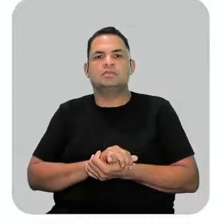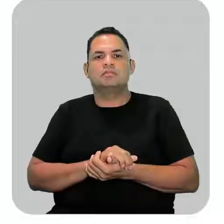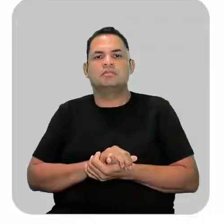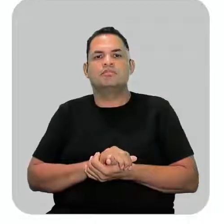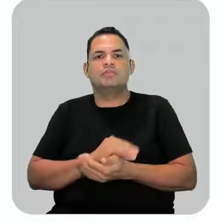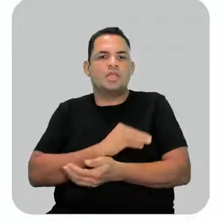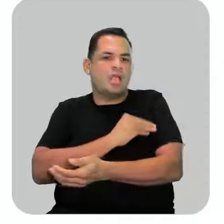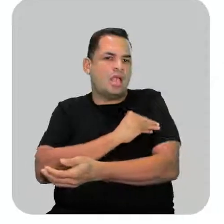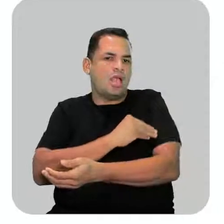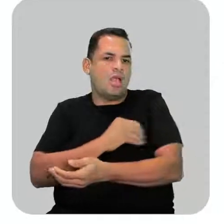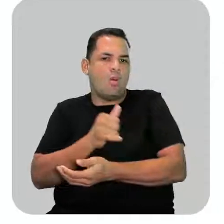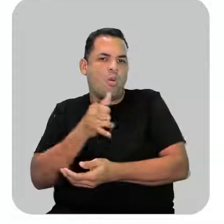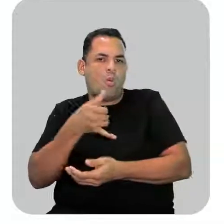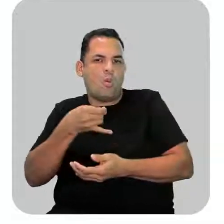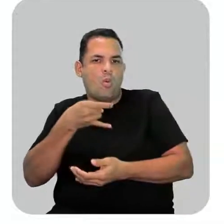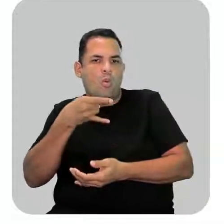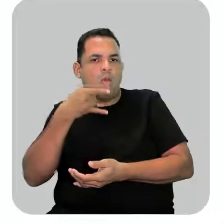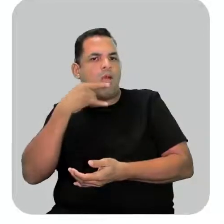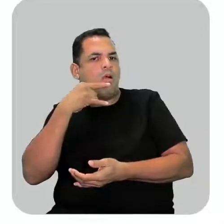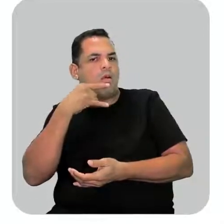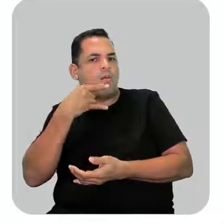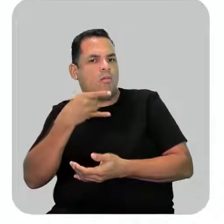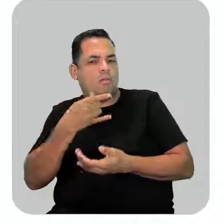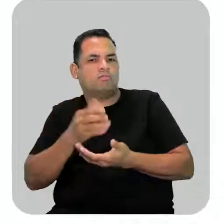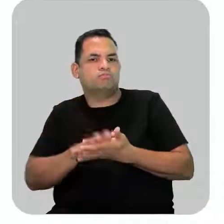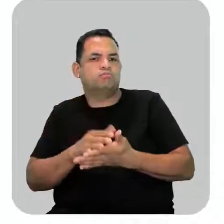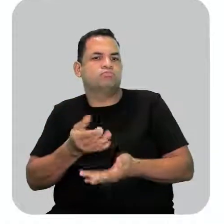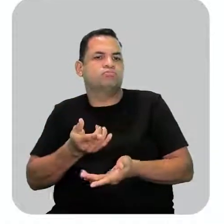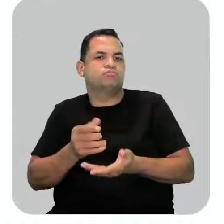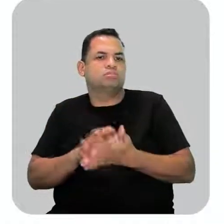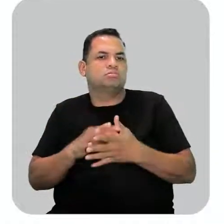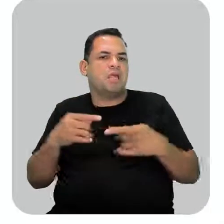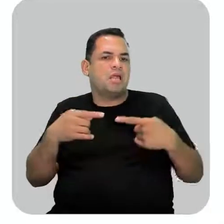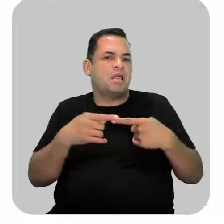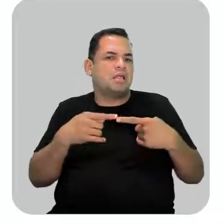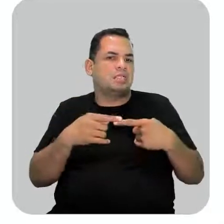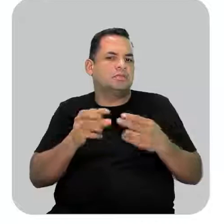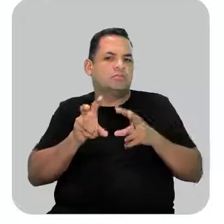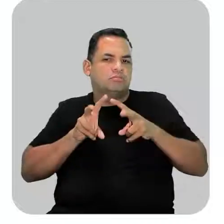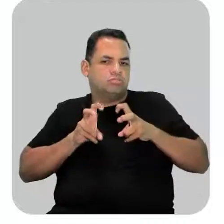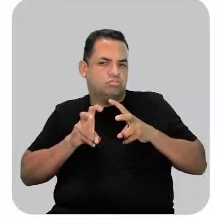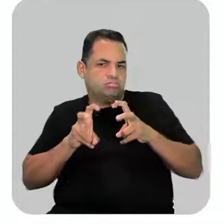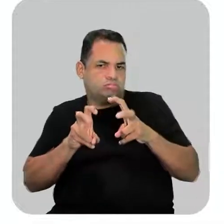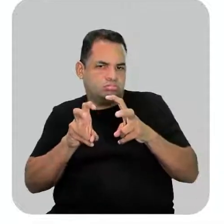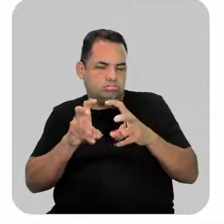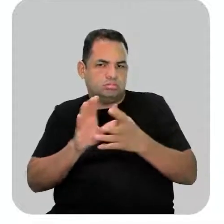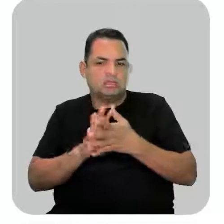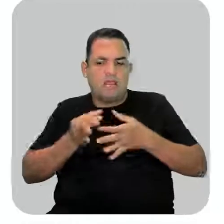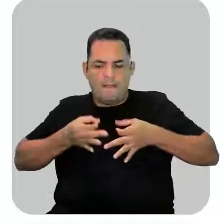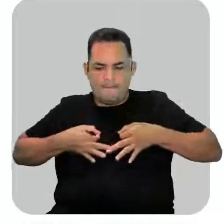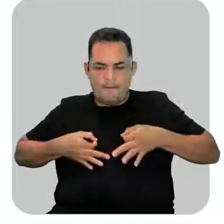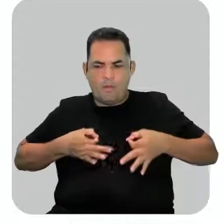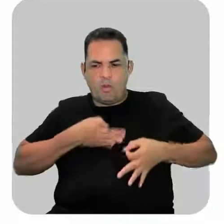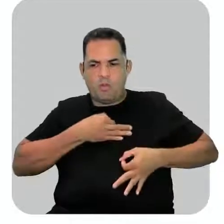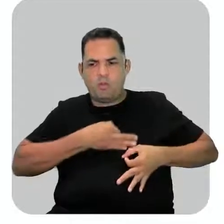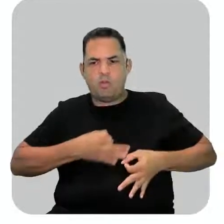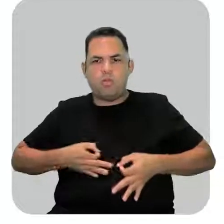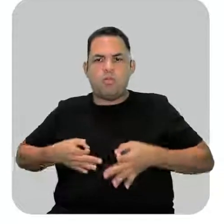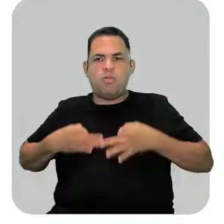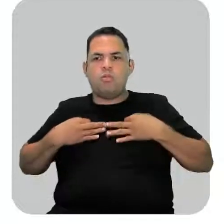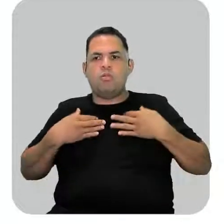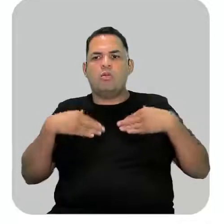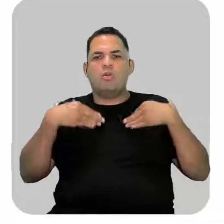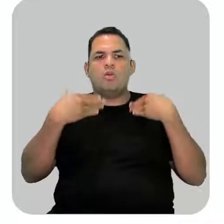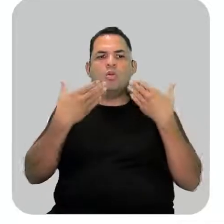ele tem uma certa ligação com o câncer, tá? O etanol, ele tem um efeito cancerígeno sobre as células. E